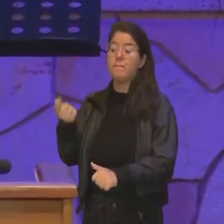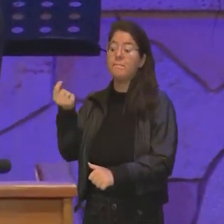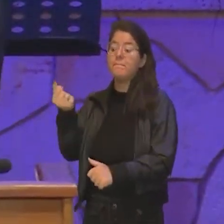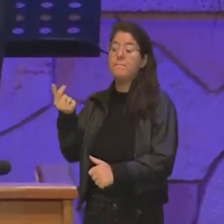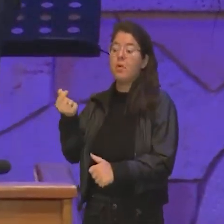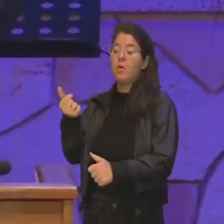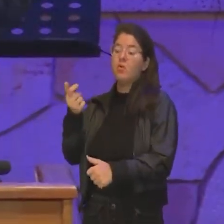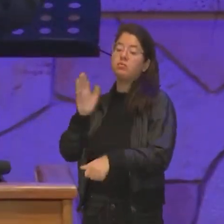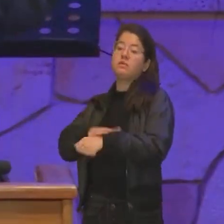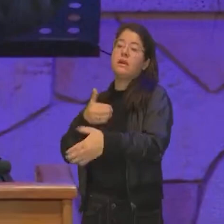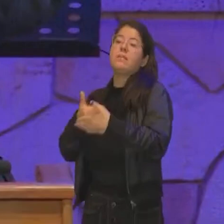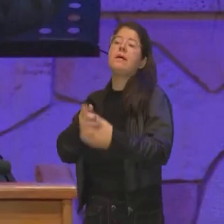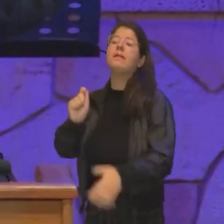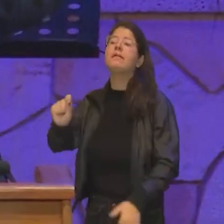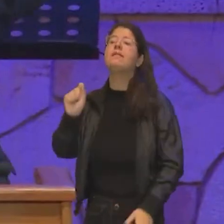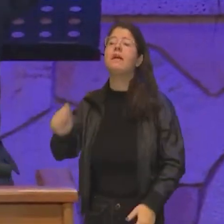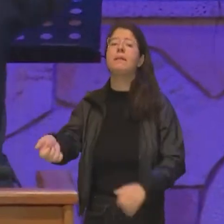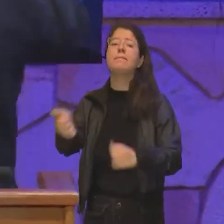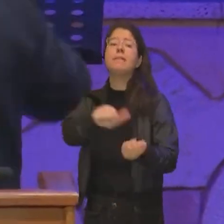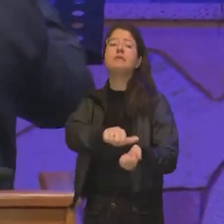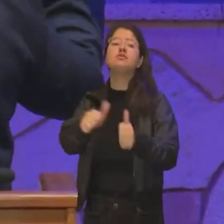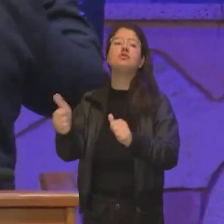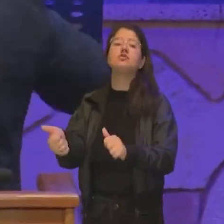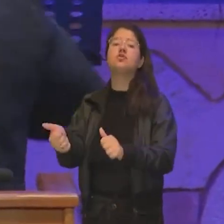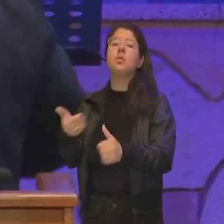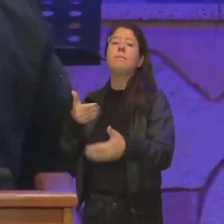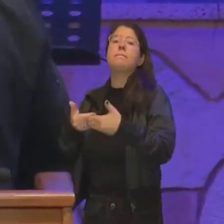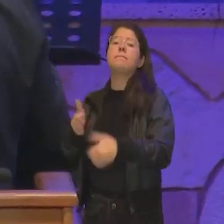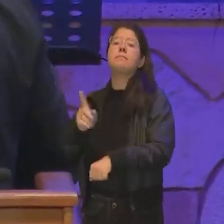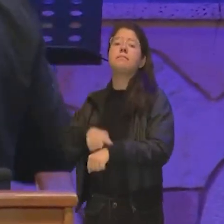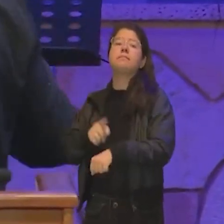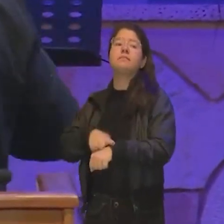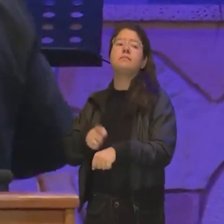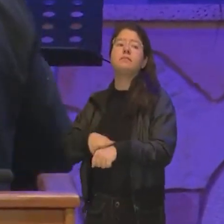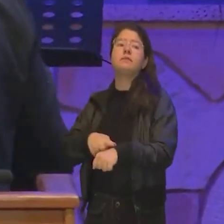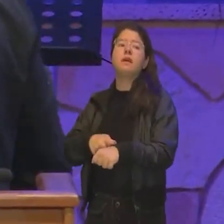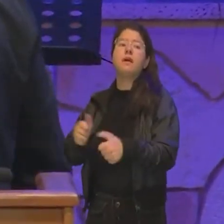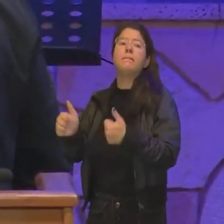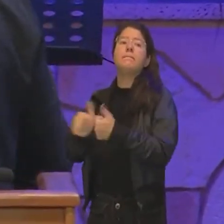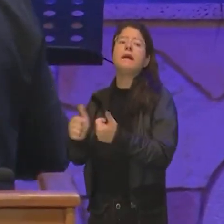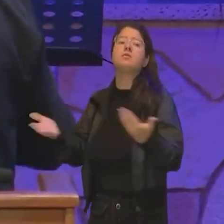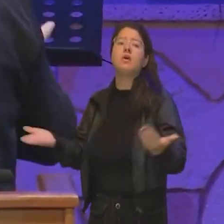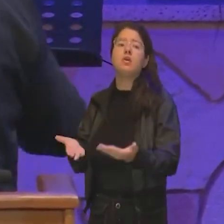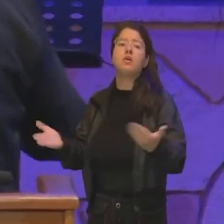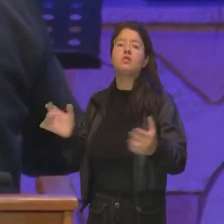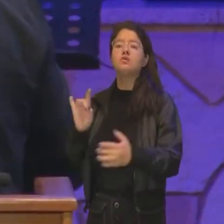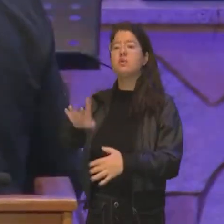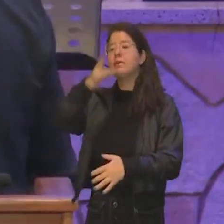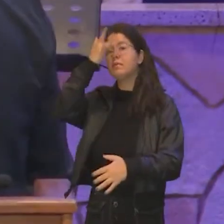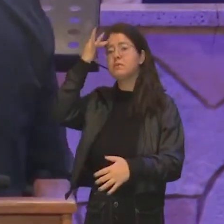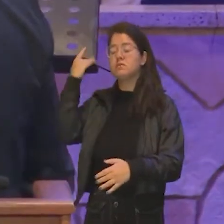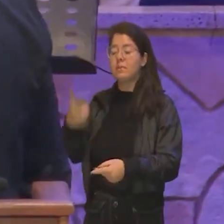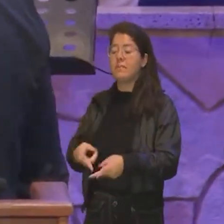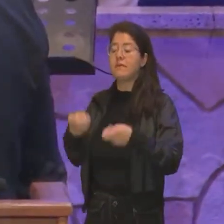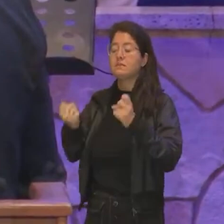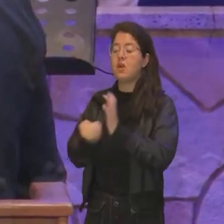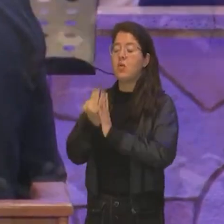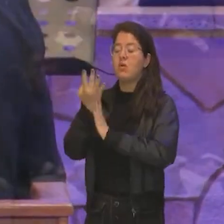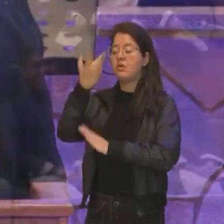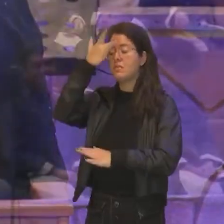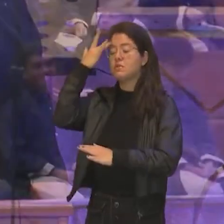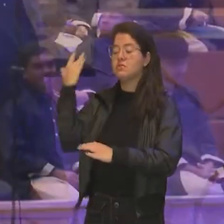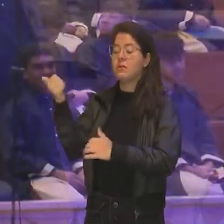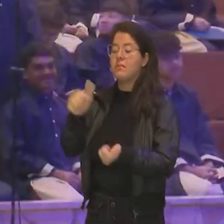foi batizado recentemente. Fica em pé, só para que o público, para que a igreja perceba quantos